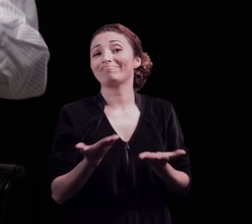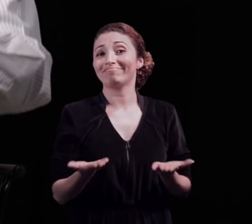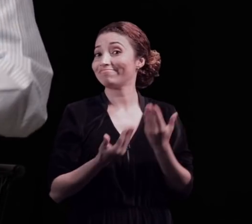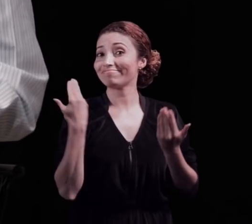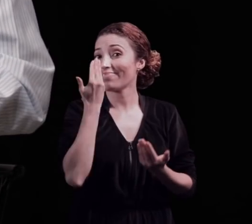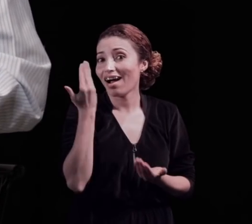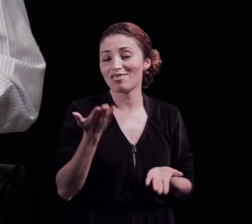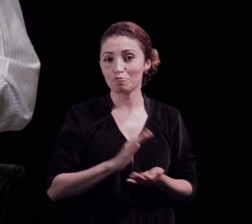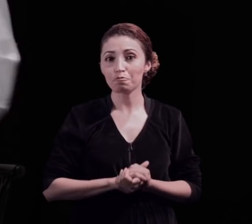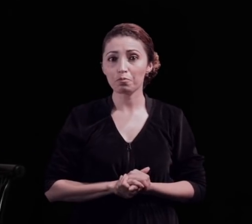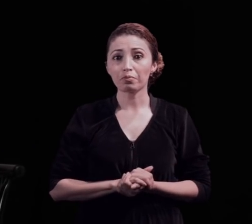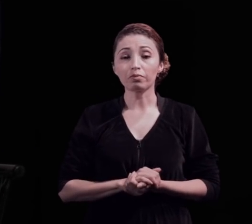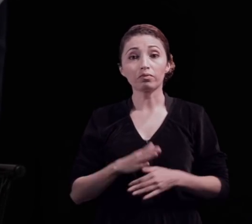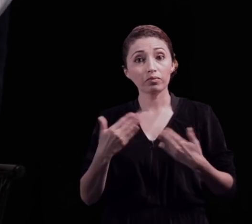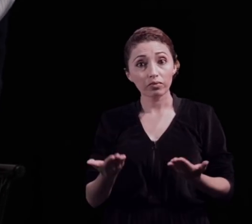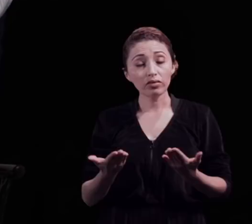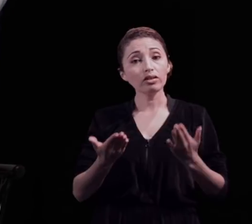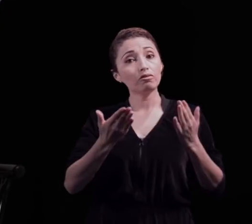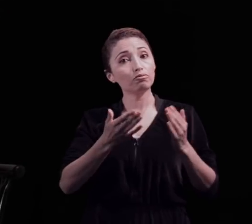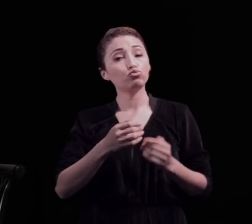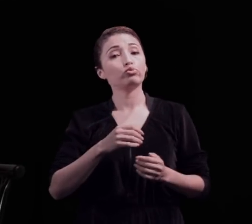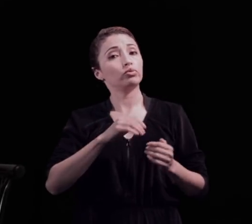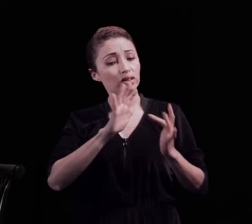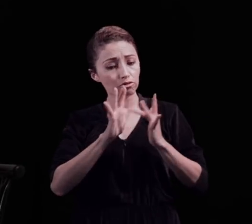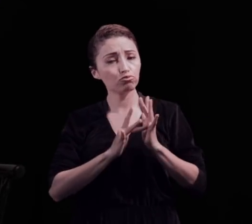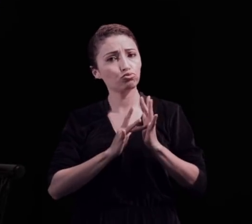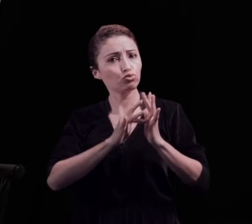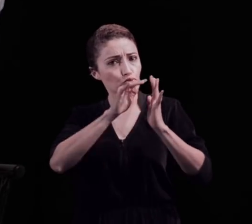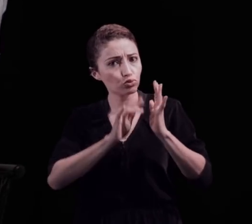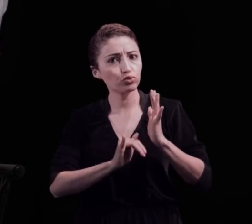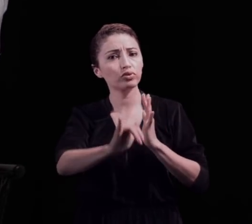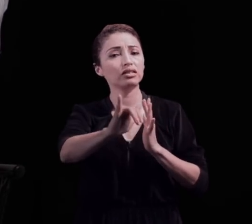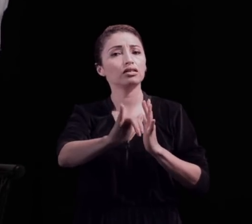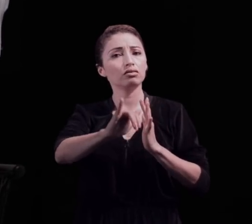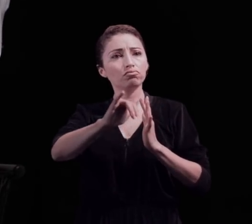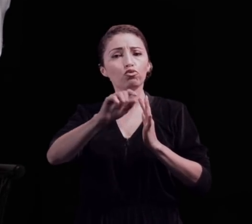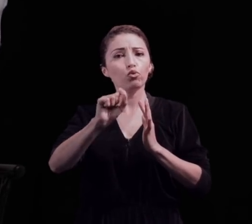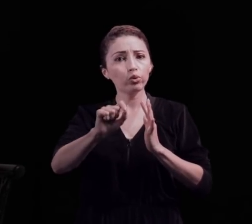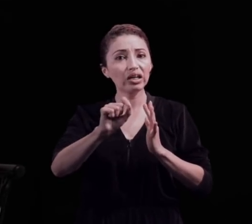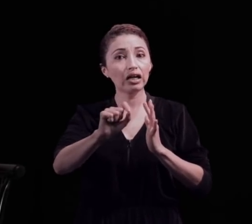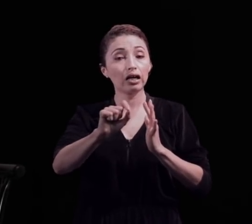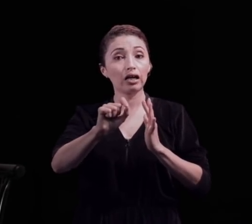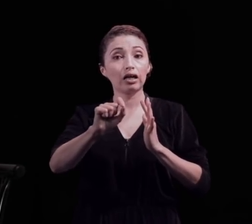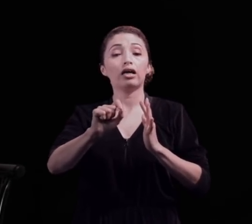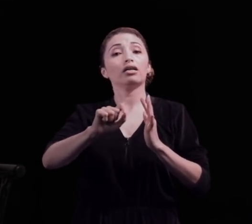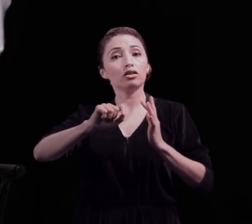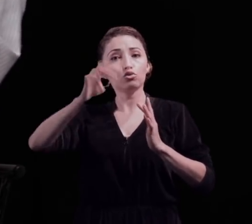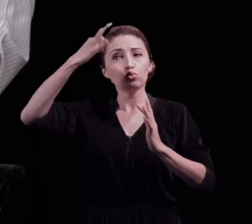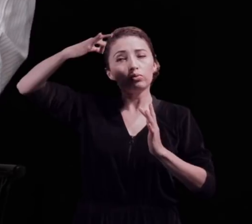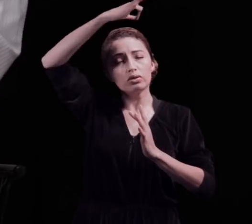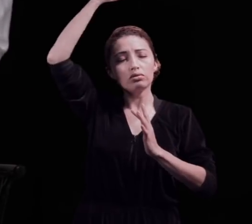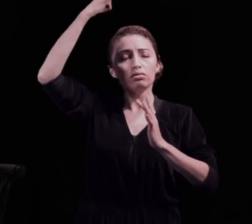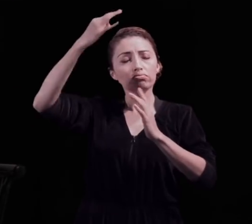reveladora do Espírito Santo. Mas veja, ele continua dizendo que também nos